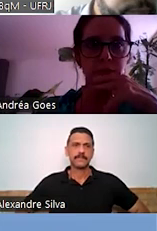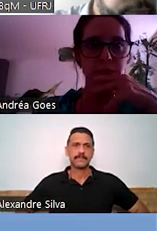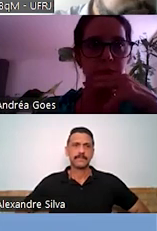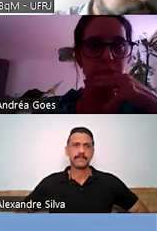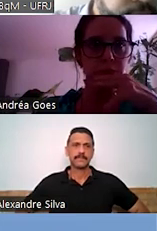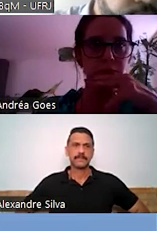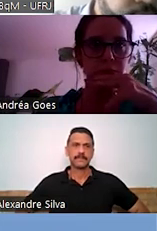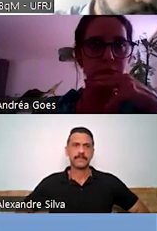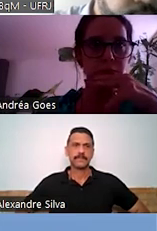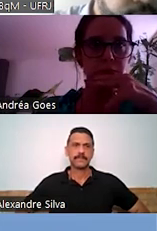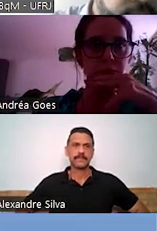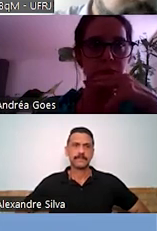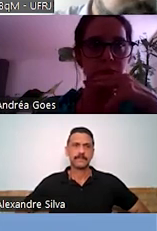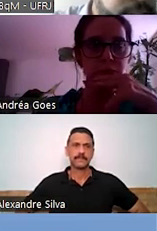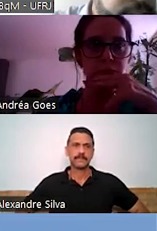Configurar.